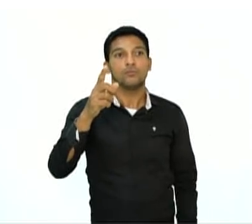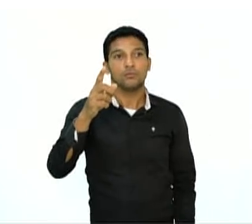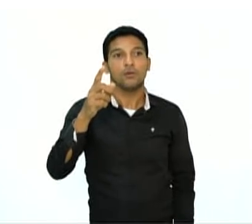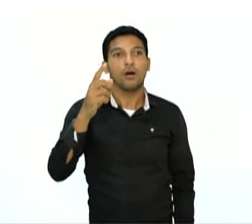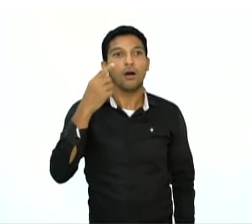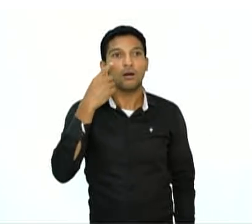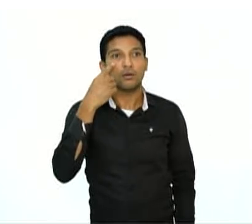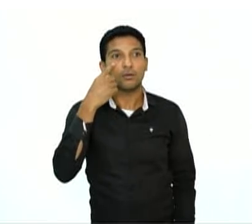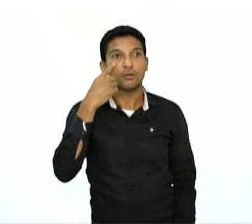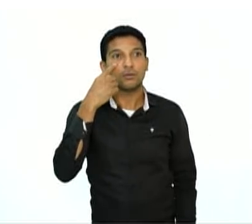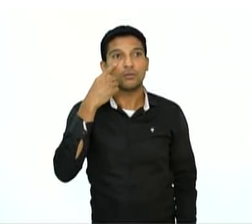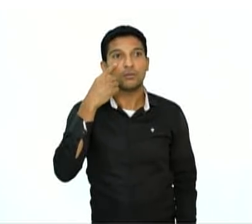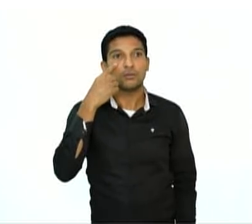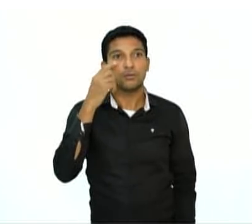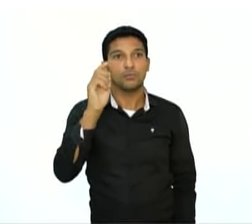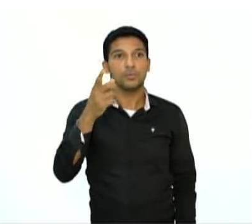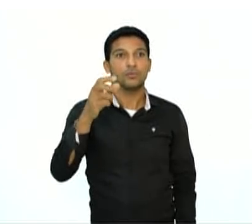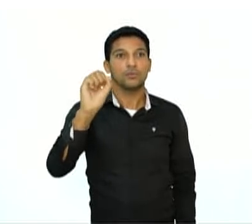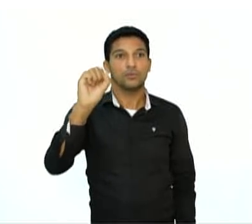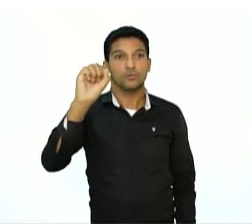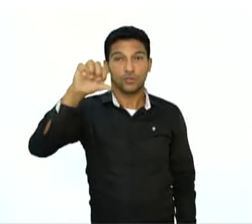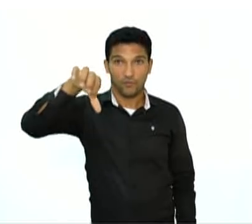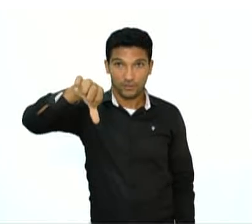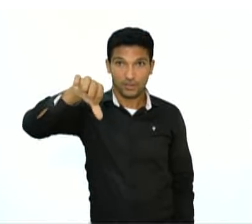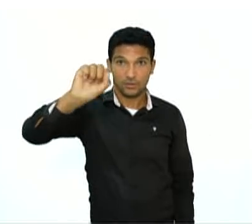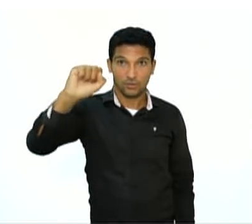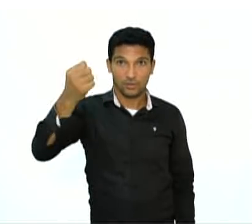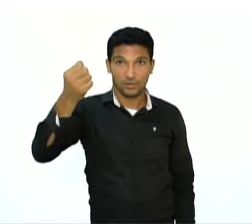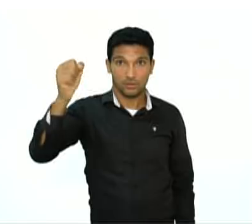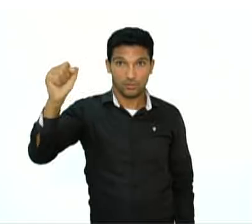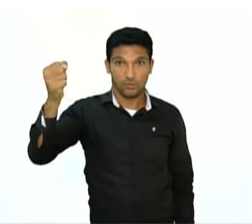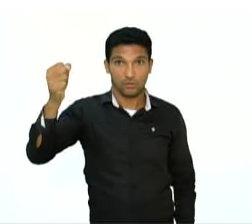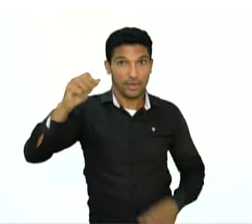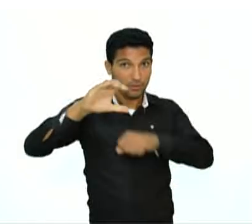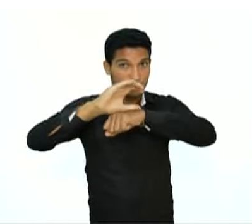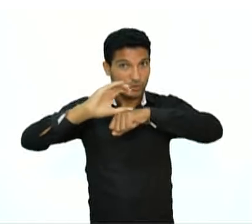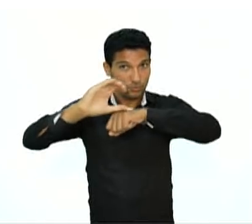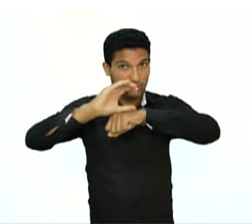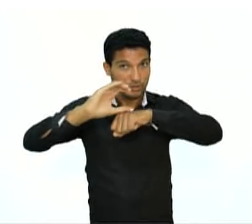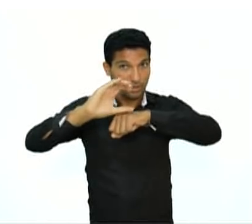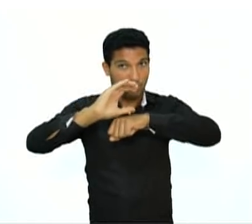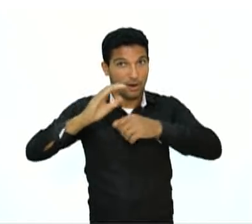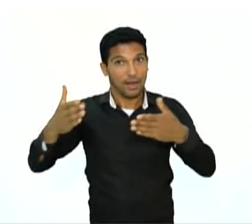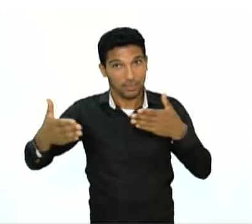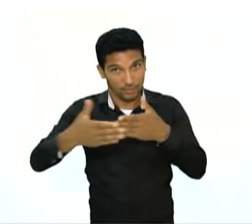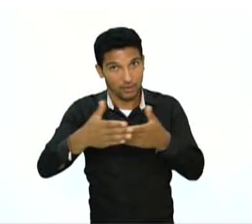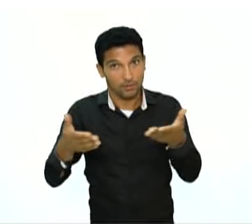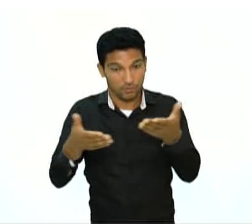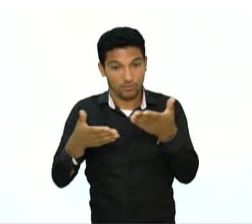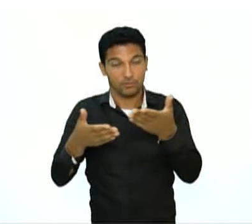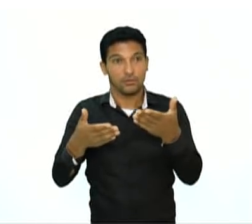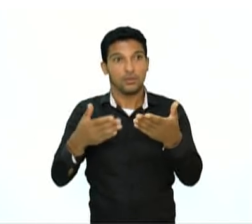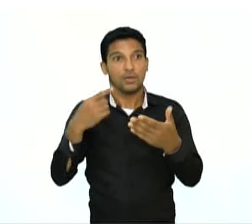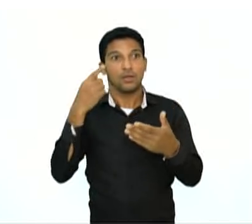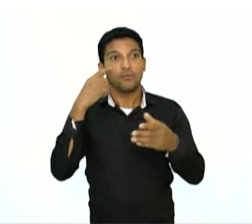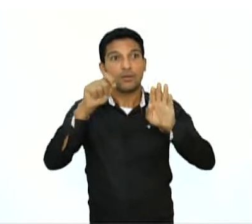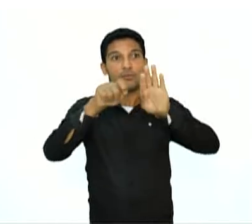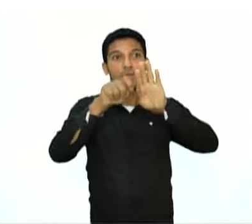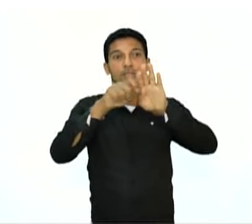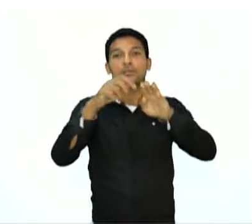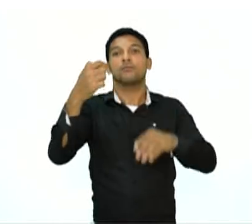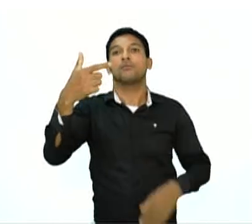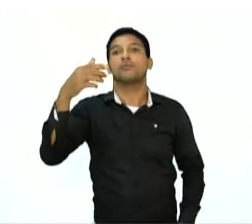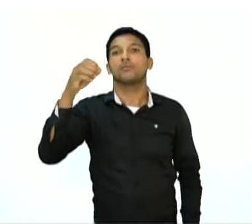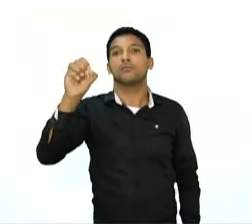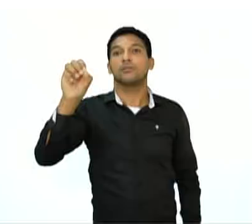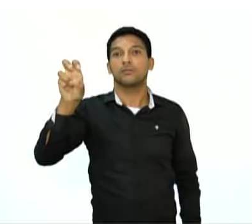vídeo. Também nós falamos sobre os castigos, lembra lá do Pelourinho? Os castigos públicos, aquela ideia de